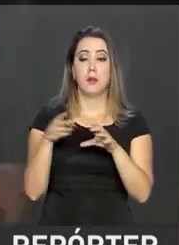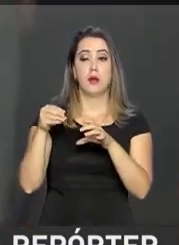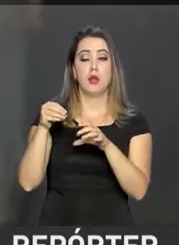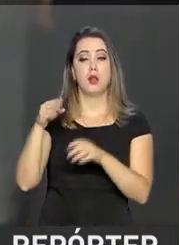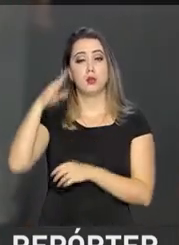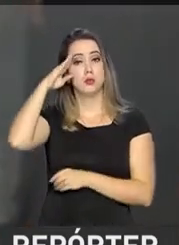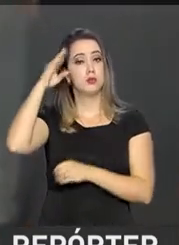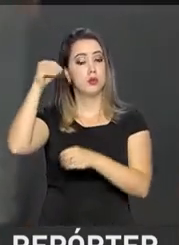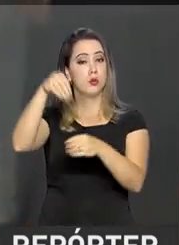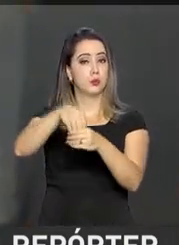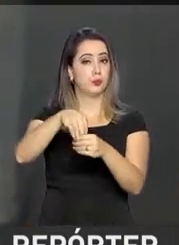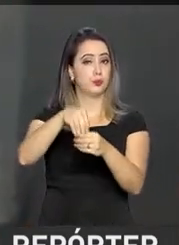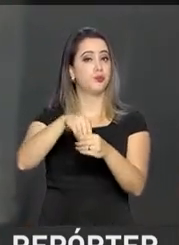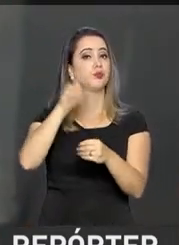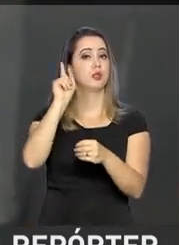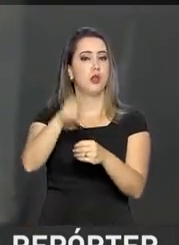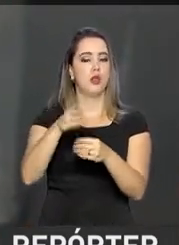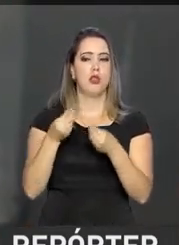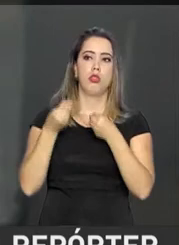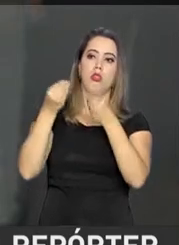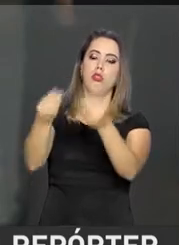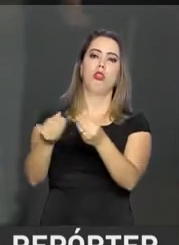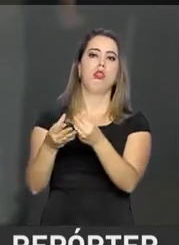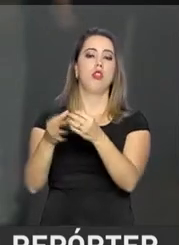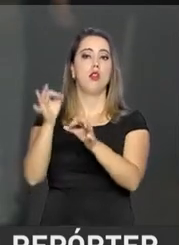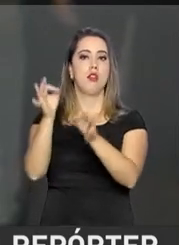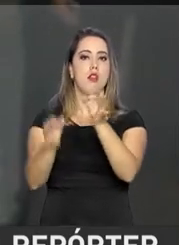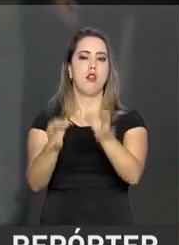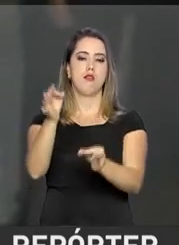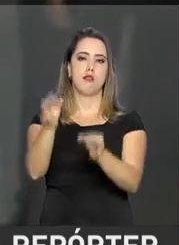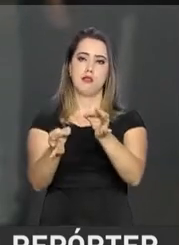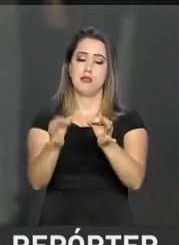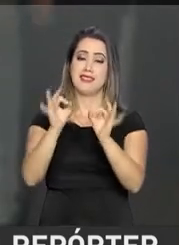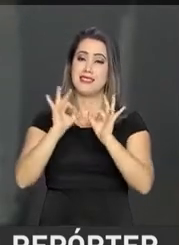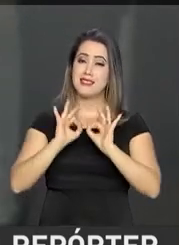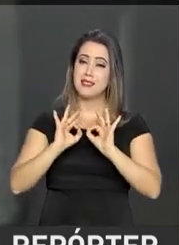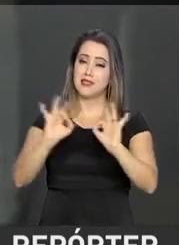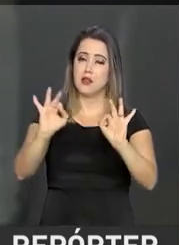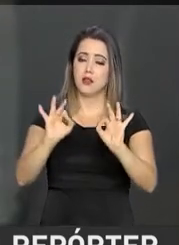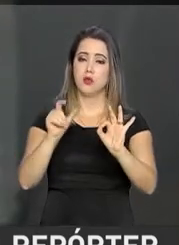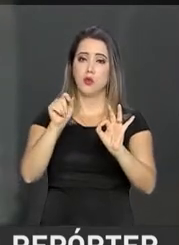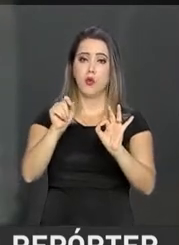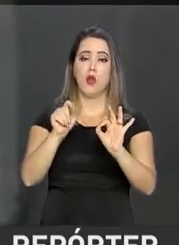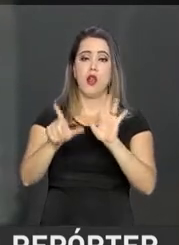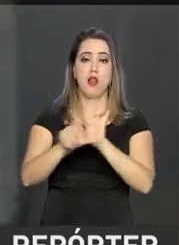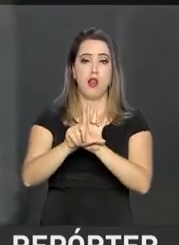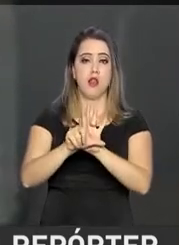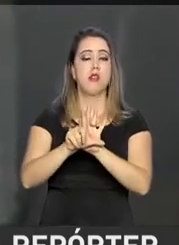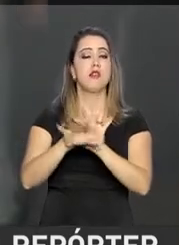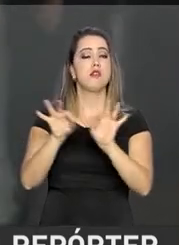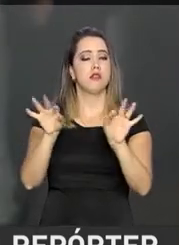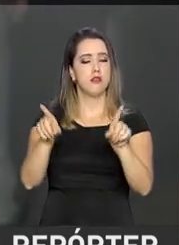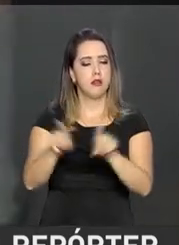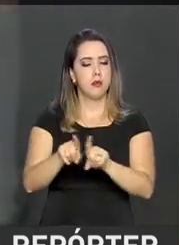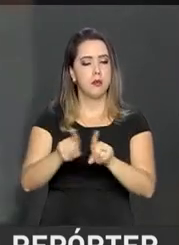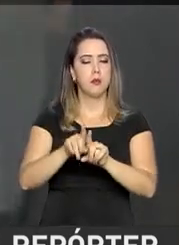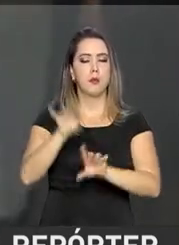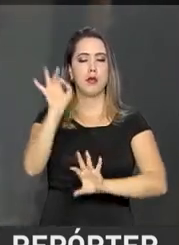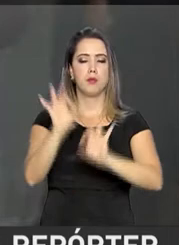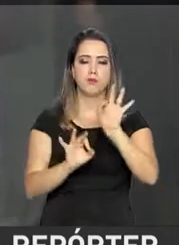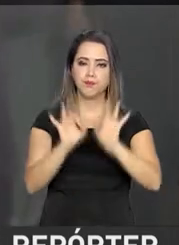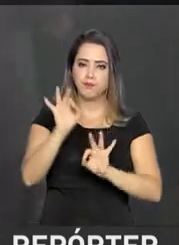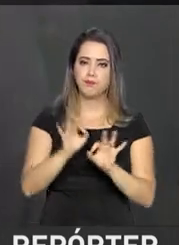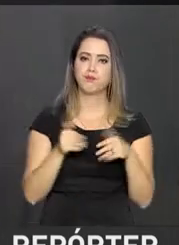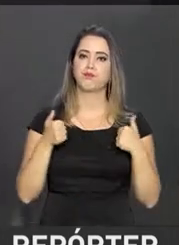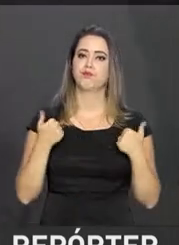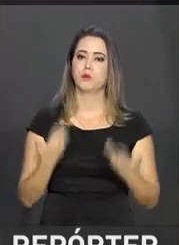no estado do Rio de Janeiro são de garantia da lei e da ordem e disse que as Forças Armadas estão preparadas para atuar dessa forma